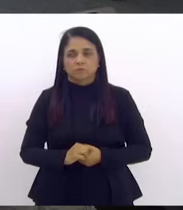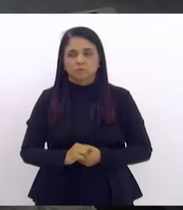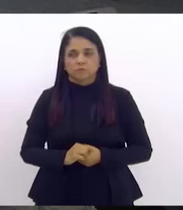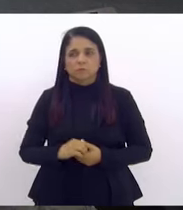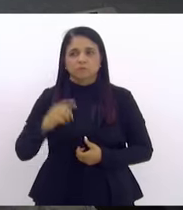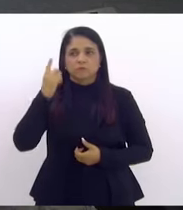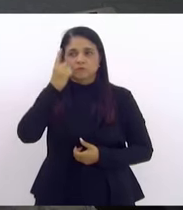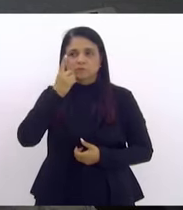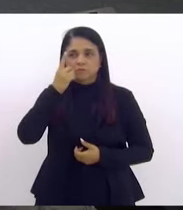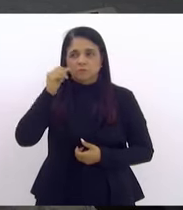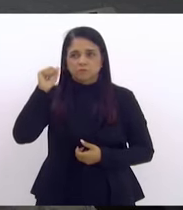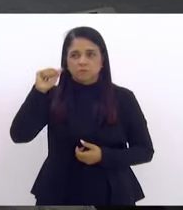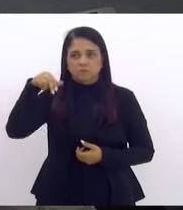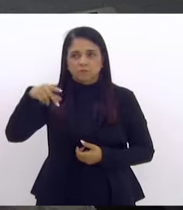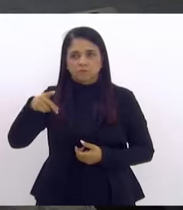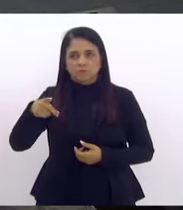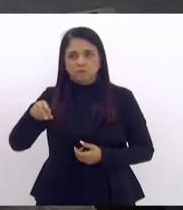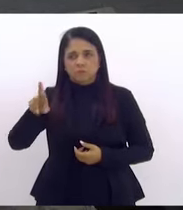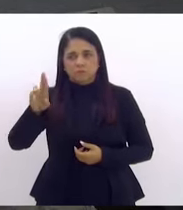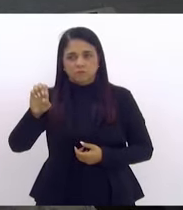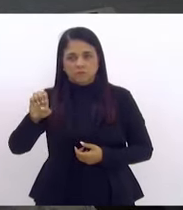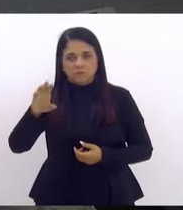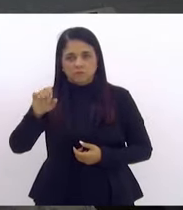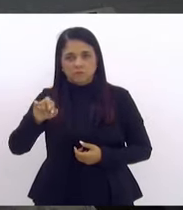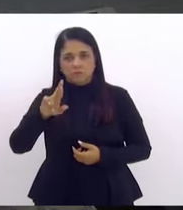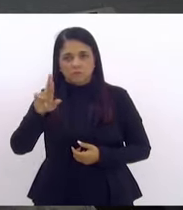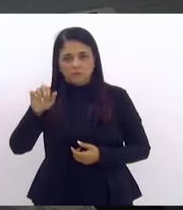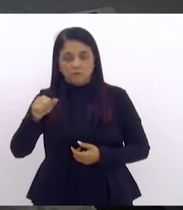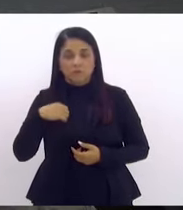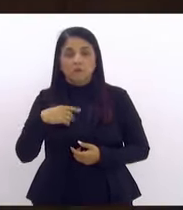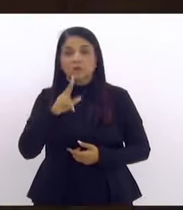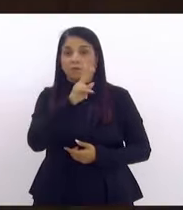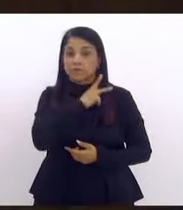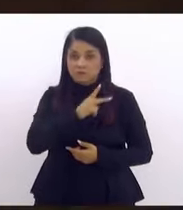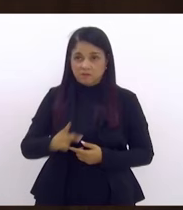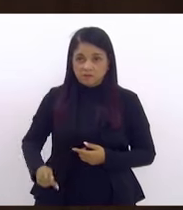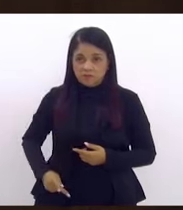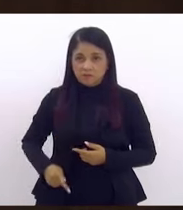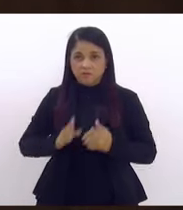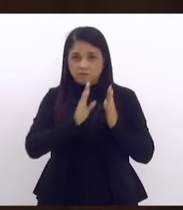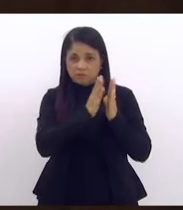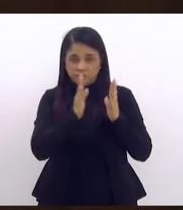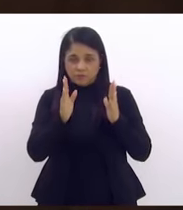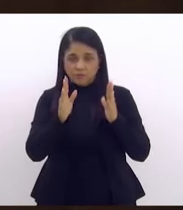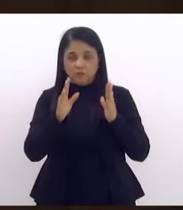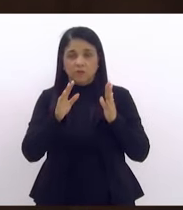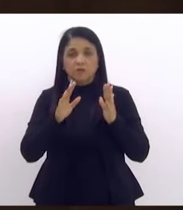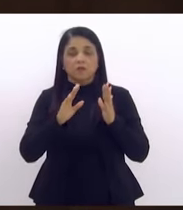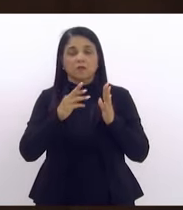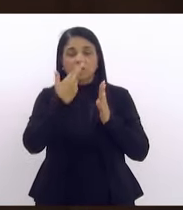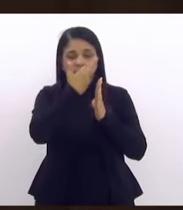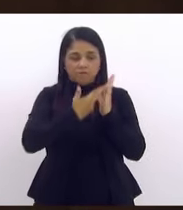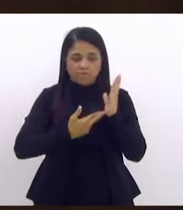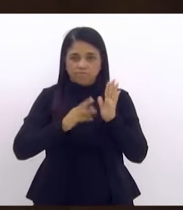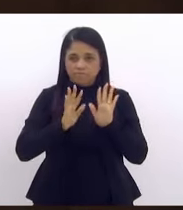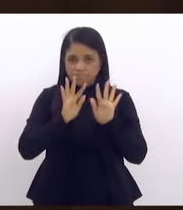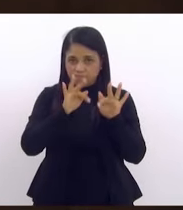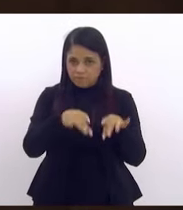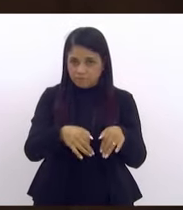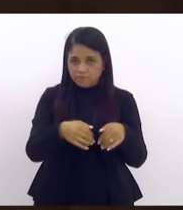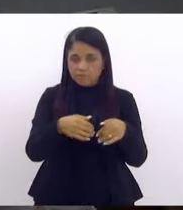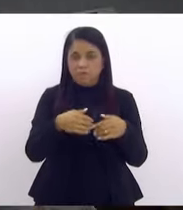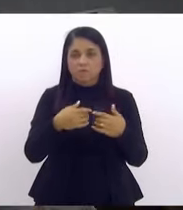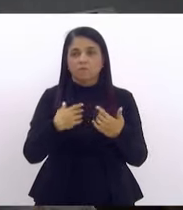Deputado André Correia. Senhor presidente, questão de ordem pedindo forma final de redação, perfeito, retificando o